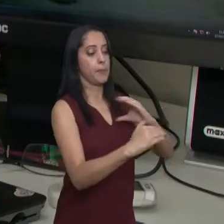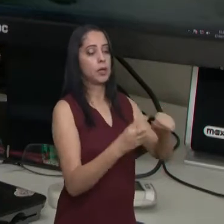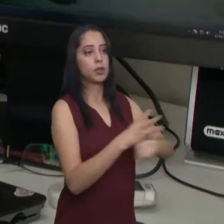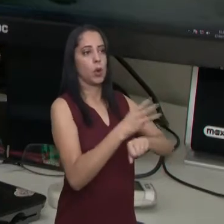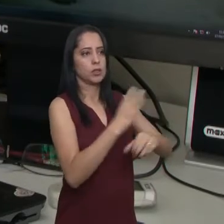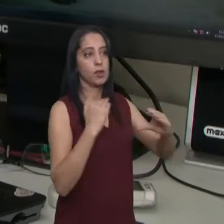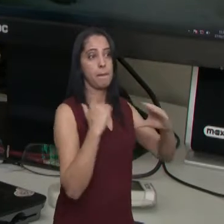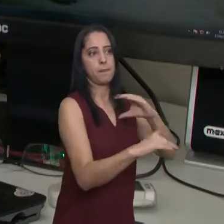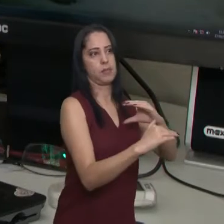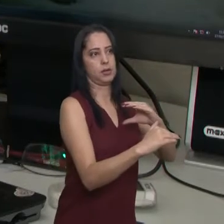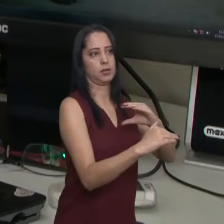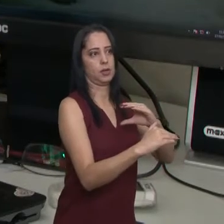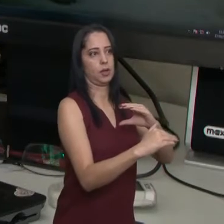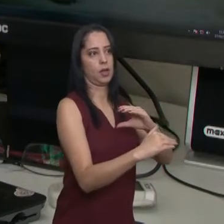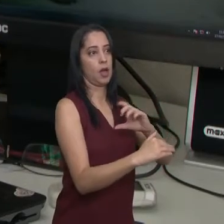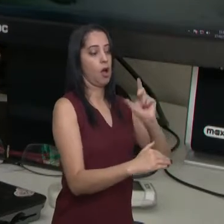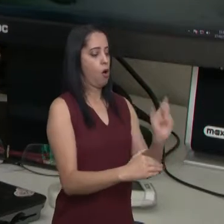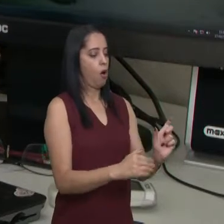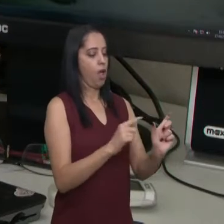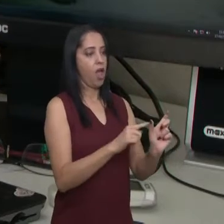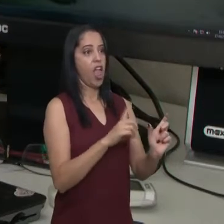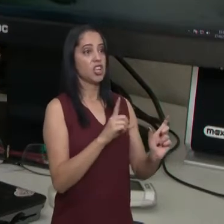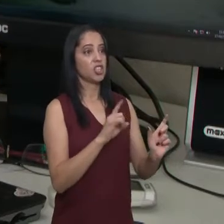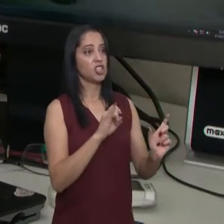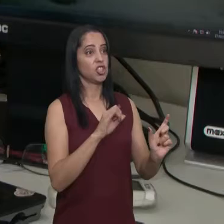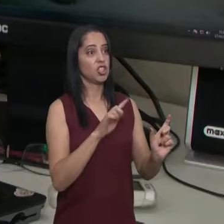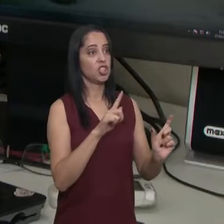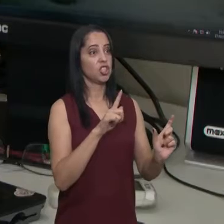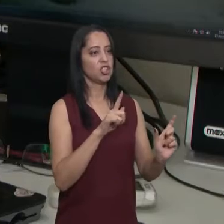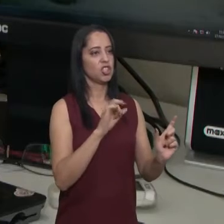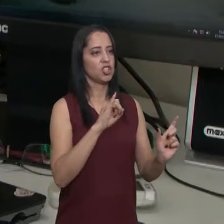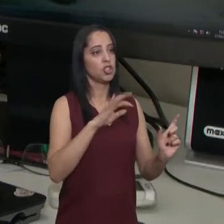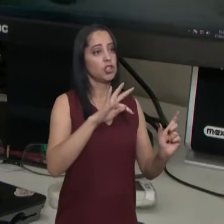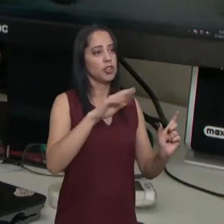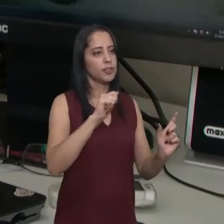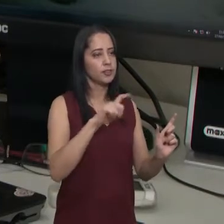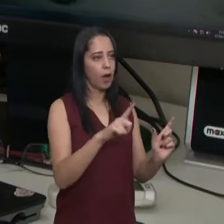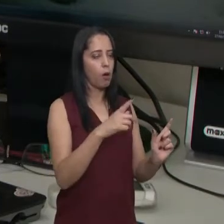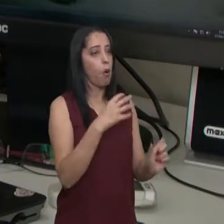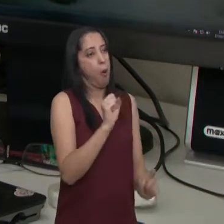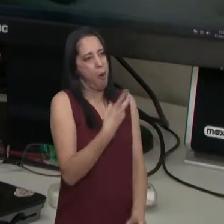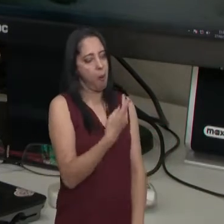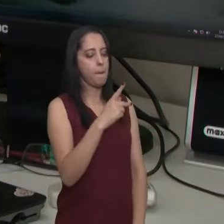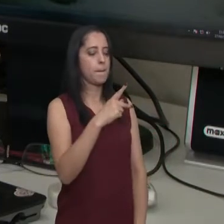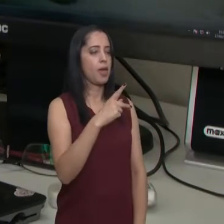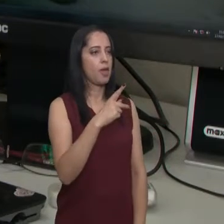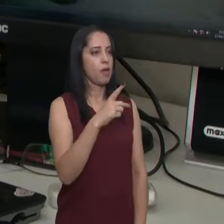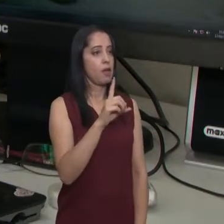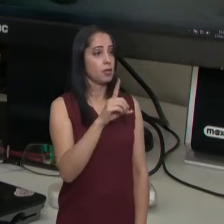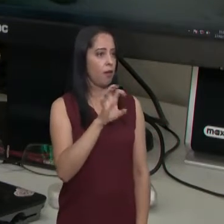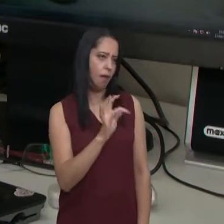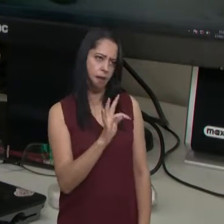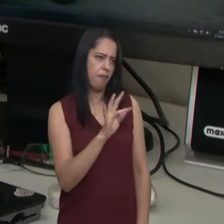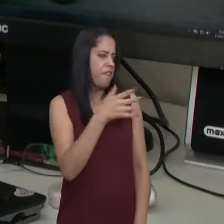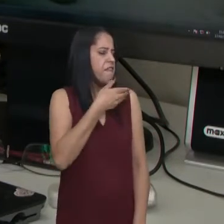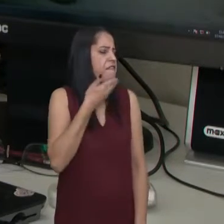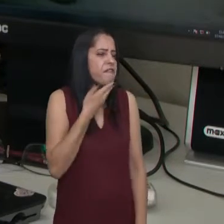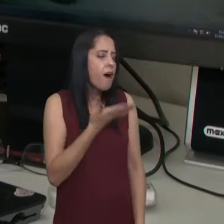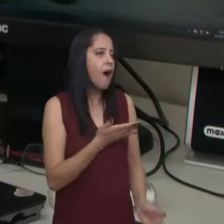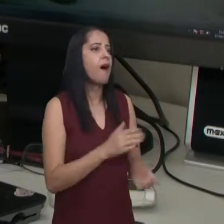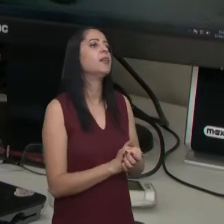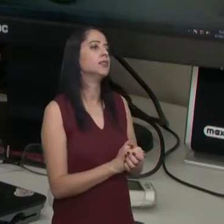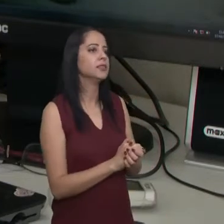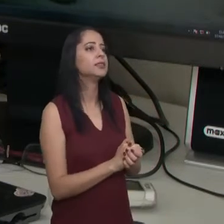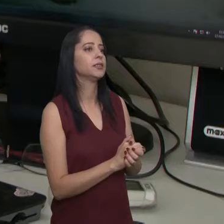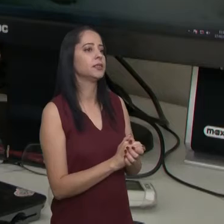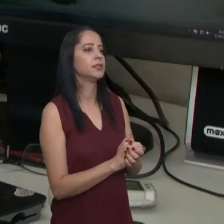devolve por WhatsApp mesmo. Então facilita bastante, o eleitor não tem que sair de casa e recebe no celular ali um arquivo com o seu título de